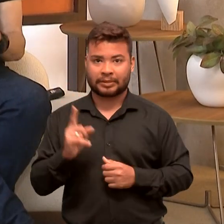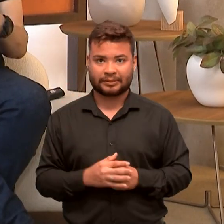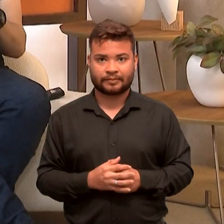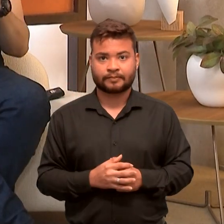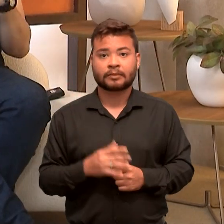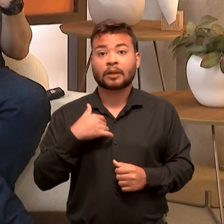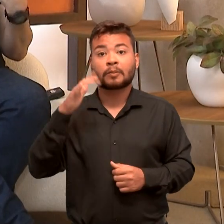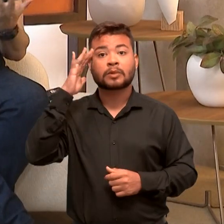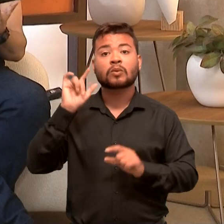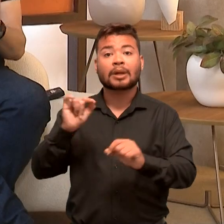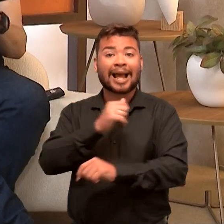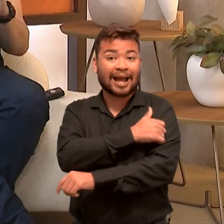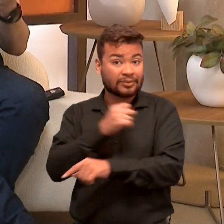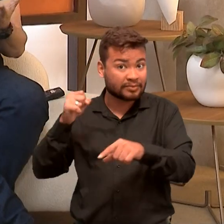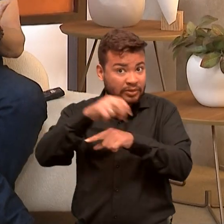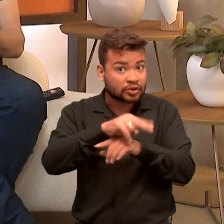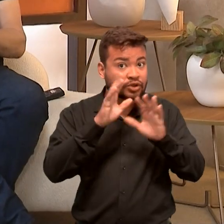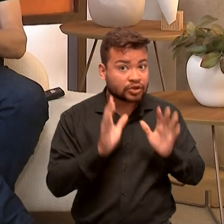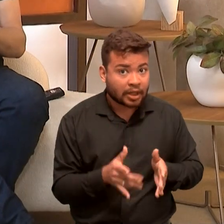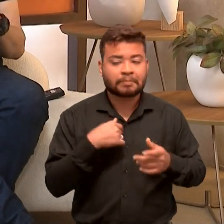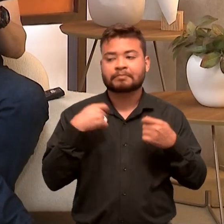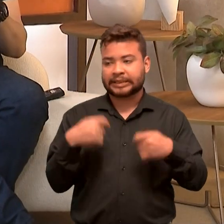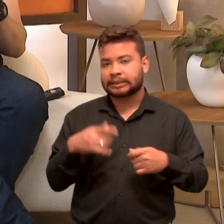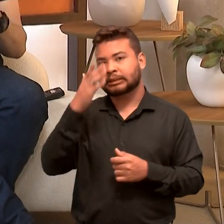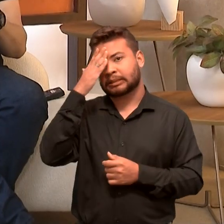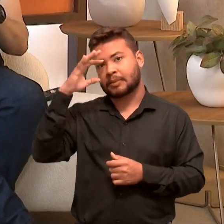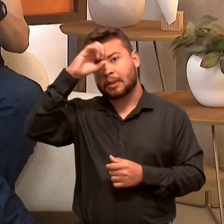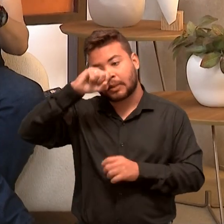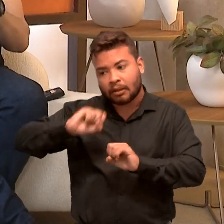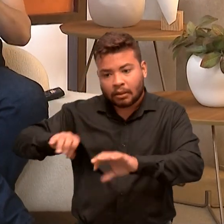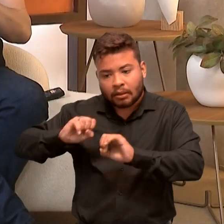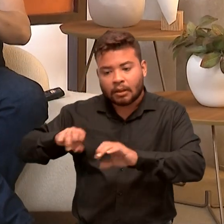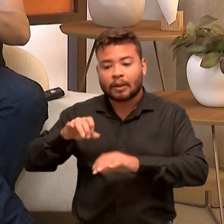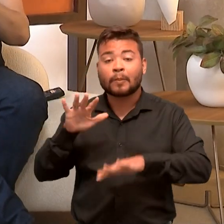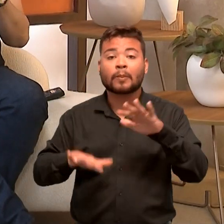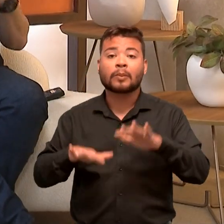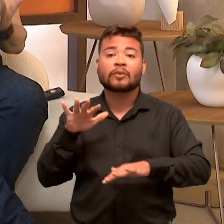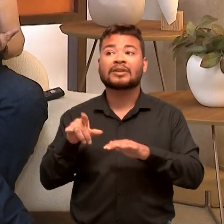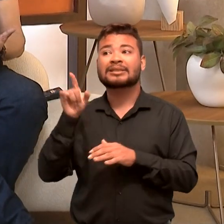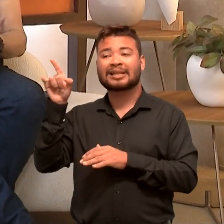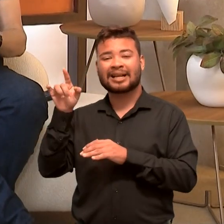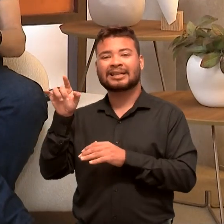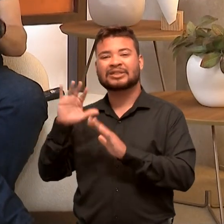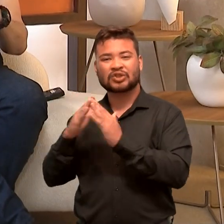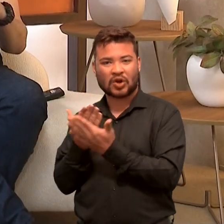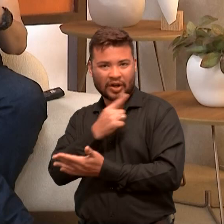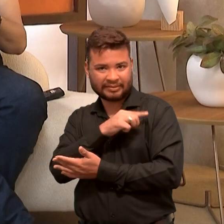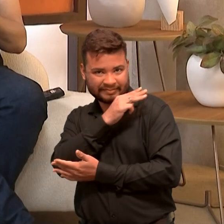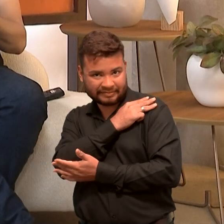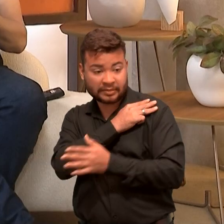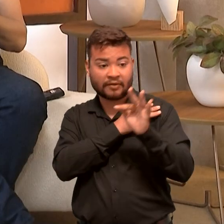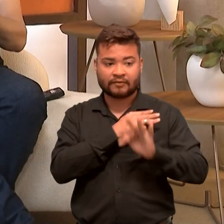eu acho que ele já tem que começar a ter esse contato e virar a chavinha, porque a gente demora um pouco virar a chavinha do ensino médio para o ensino superior. Aqui a gente